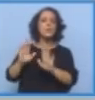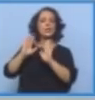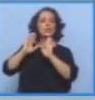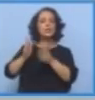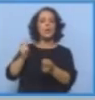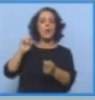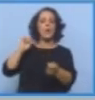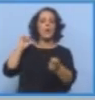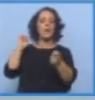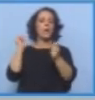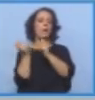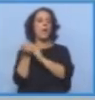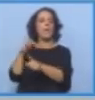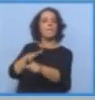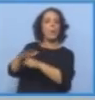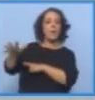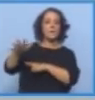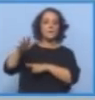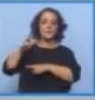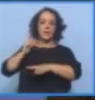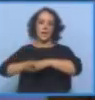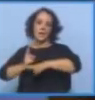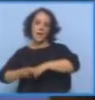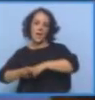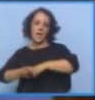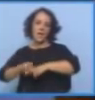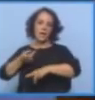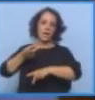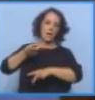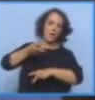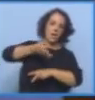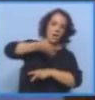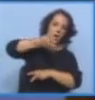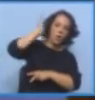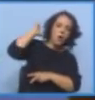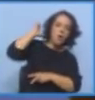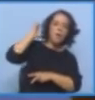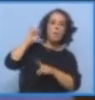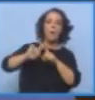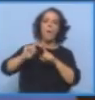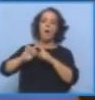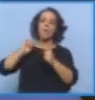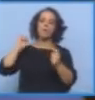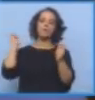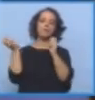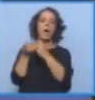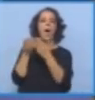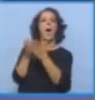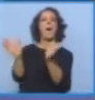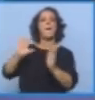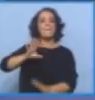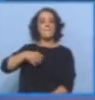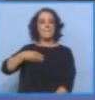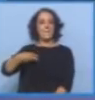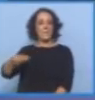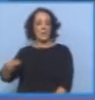diríamos, greco-romana, mais mundaneizada, ou seja, menos atentos